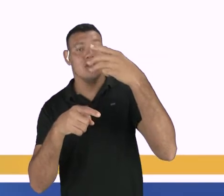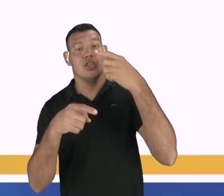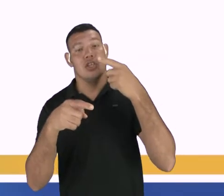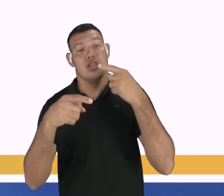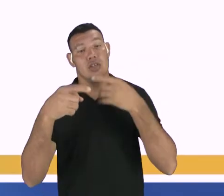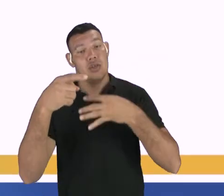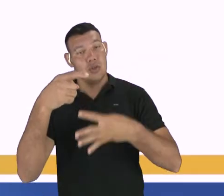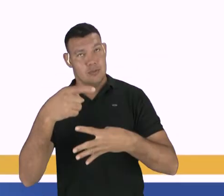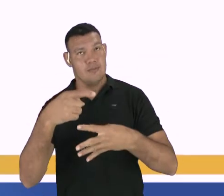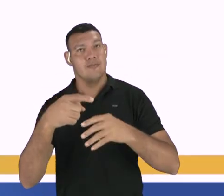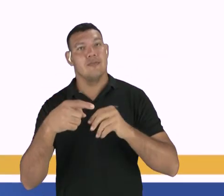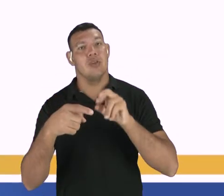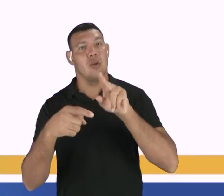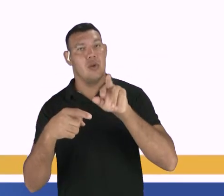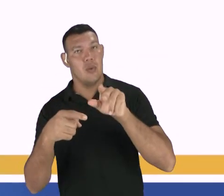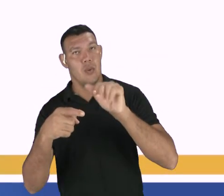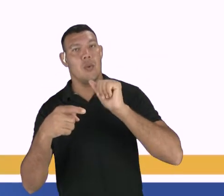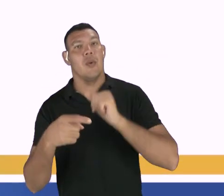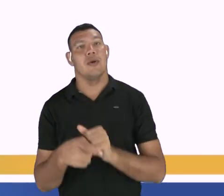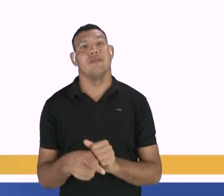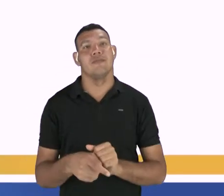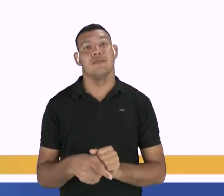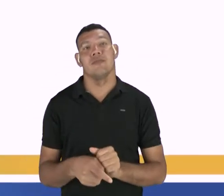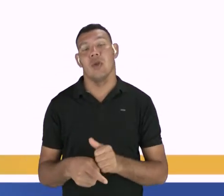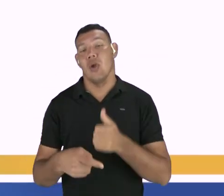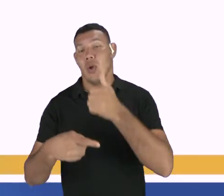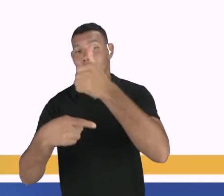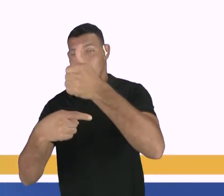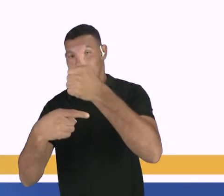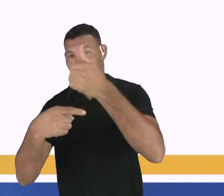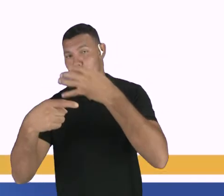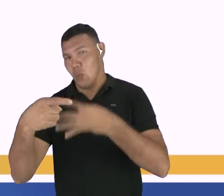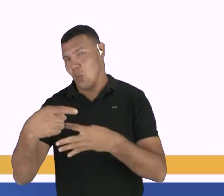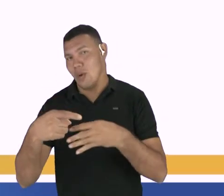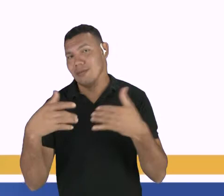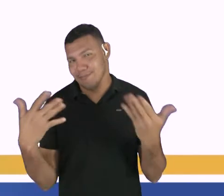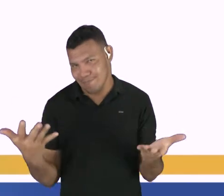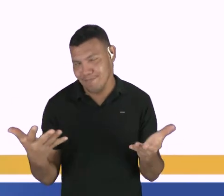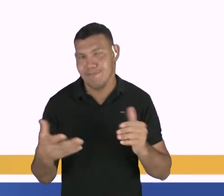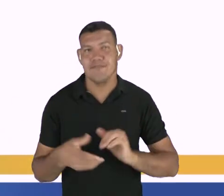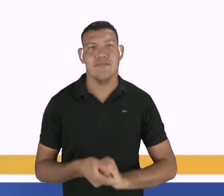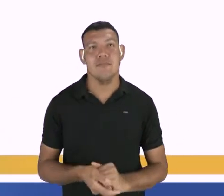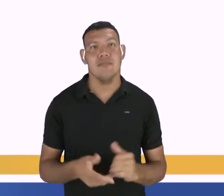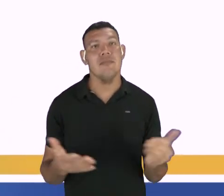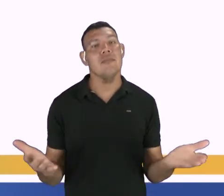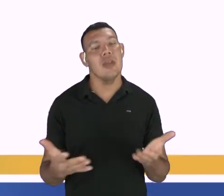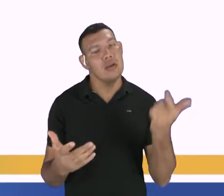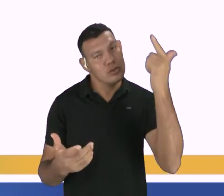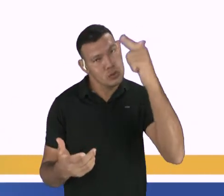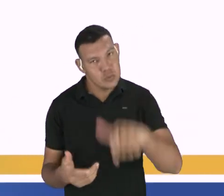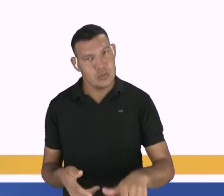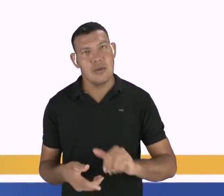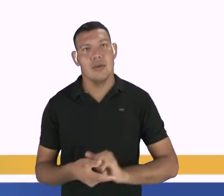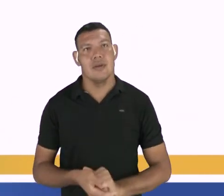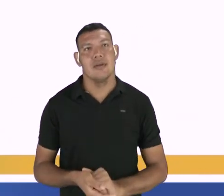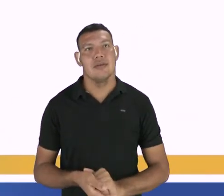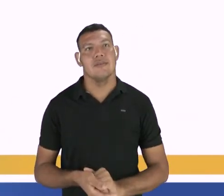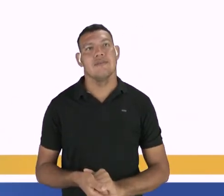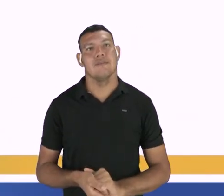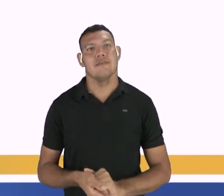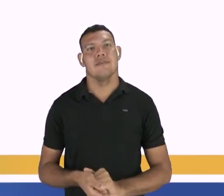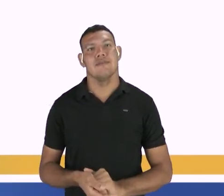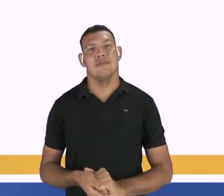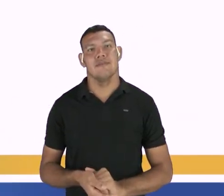um dessas frações que foram consumidas separadamente. Então, novamente, eu tenho lá 4